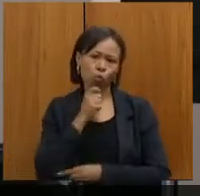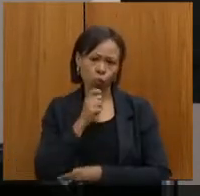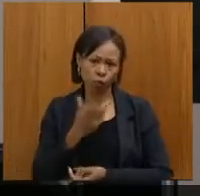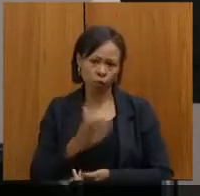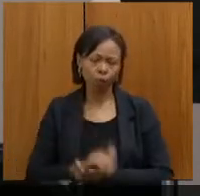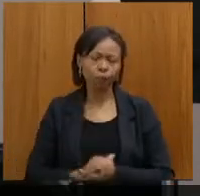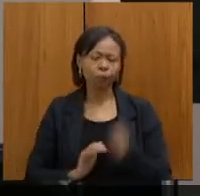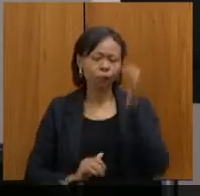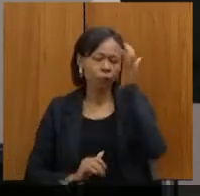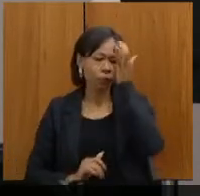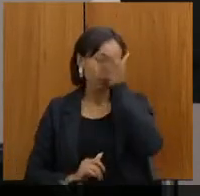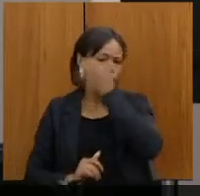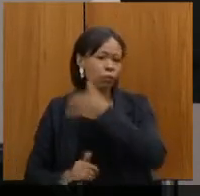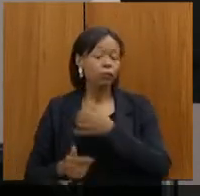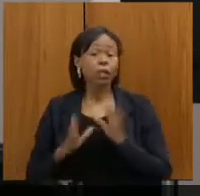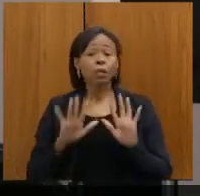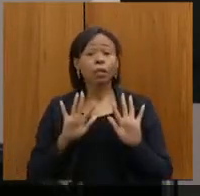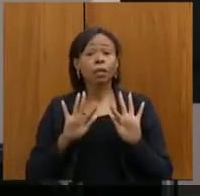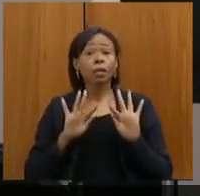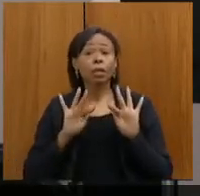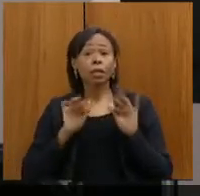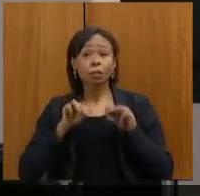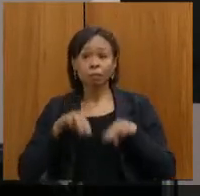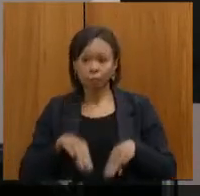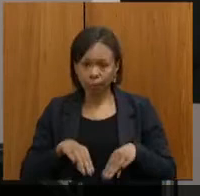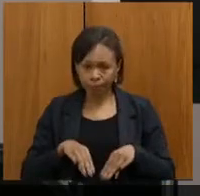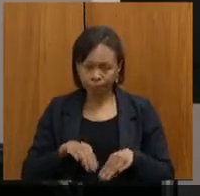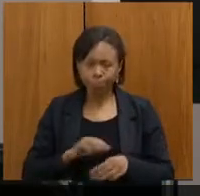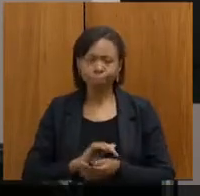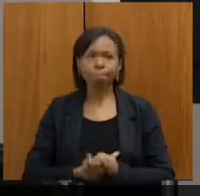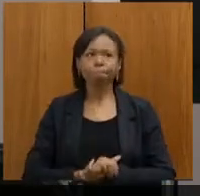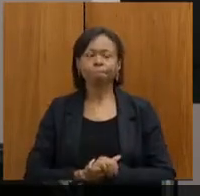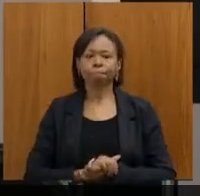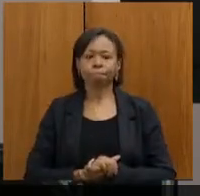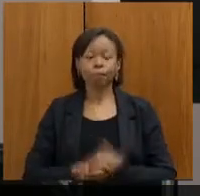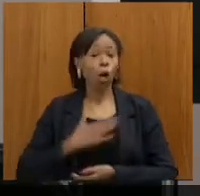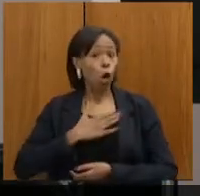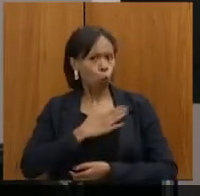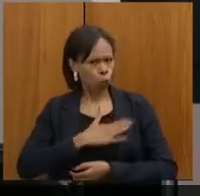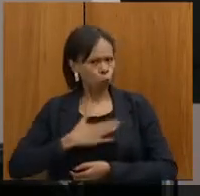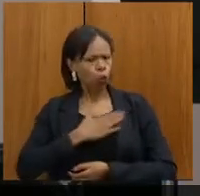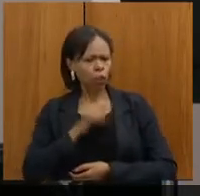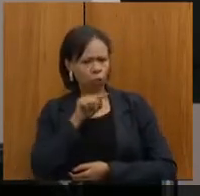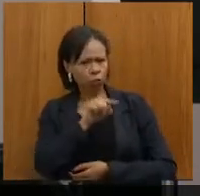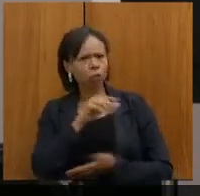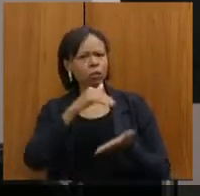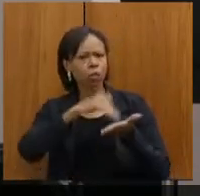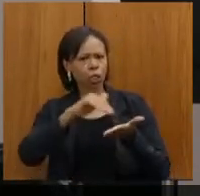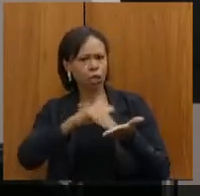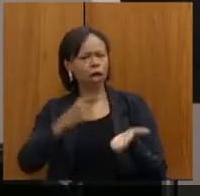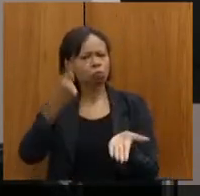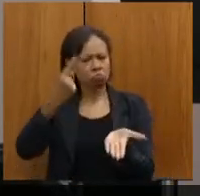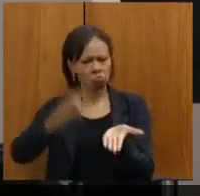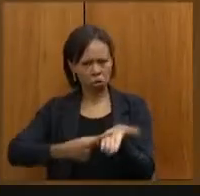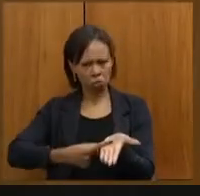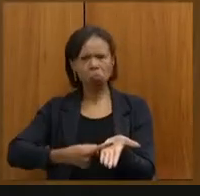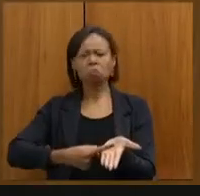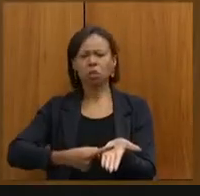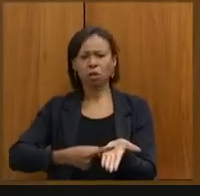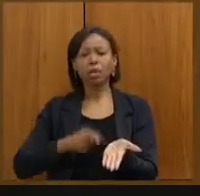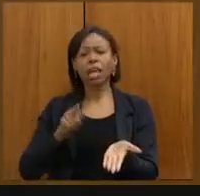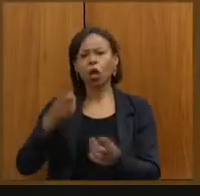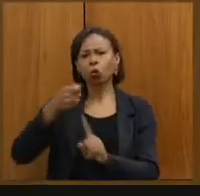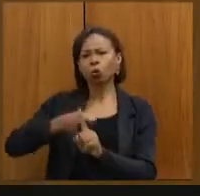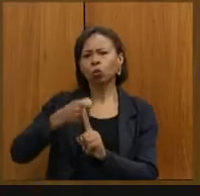e para encerrar seu Secretário é gostei muito quando o senhor se comprometeu a lutar lá no